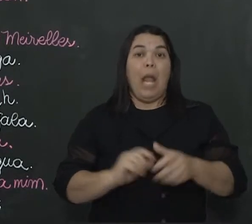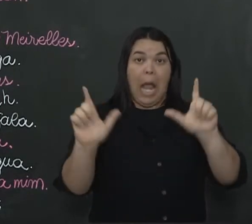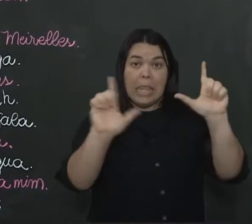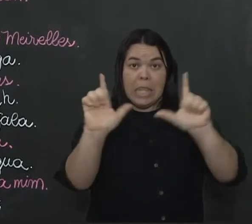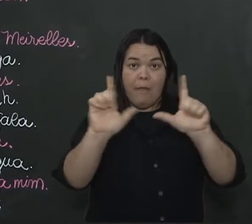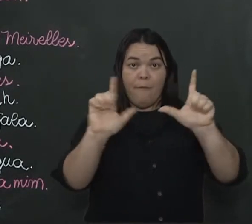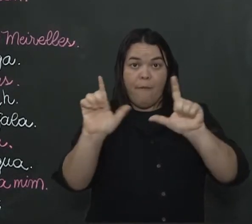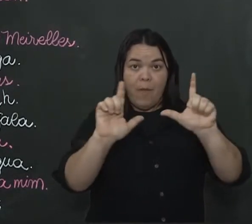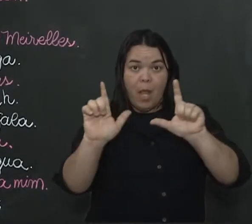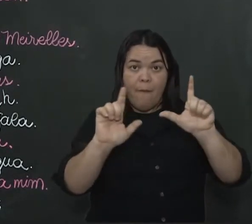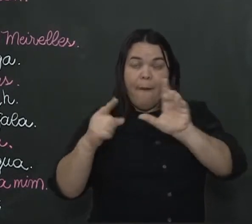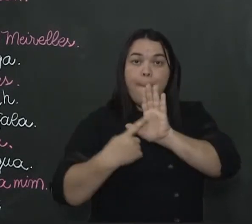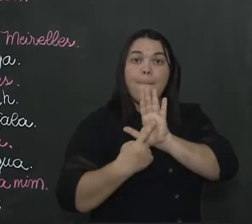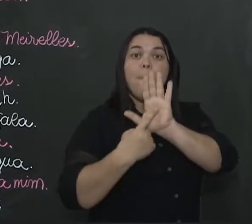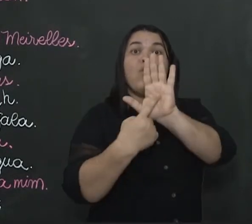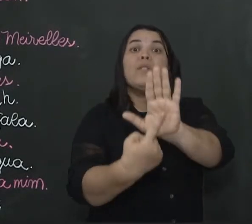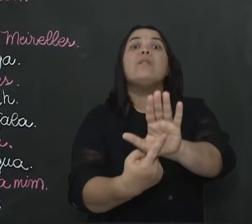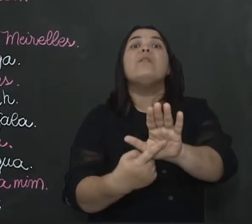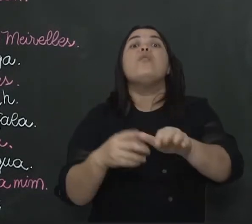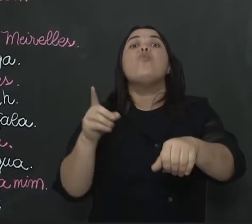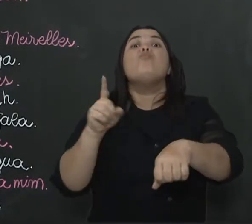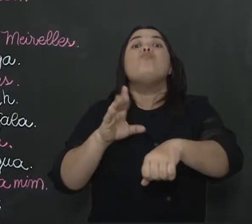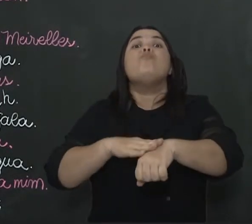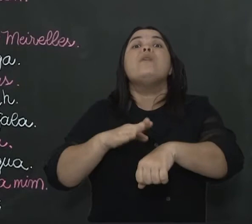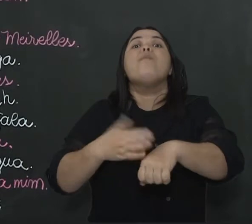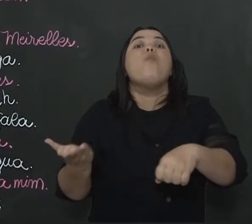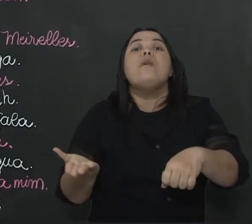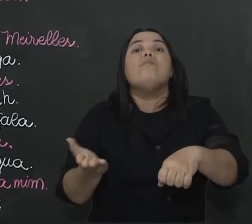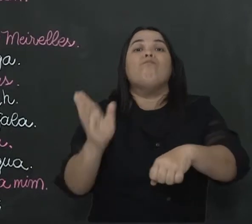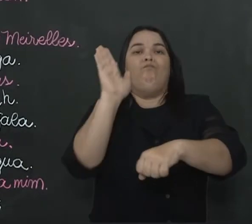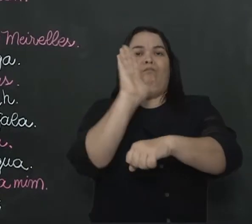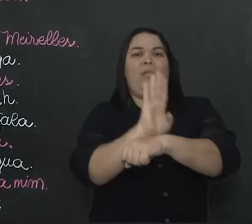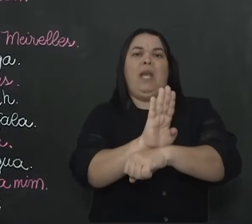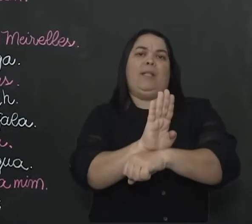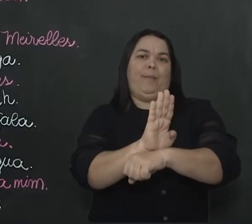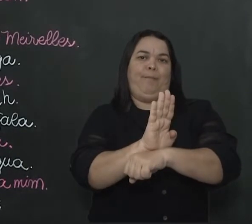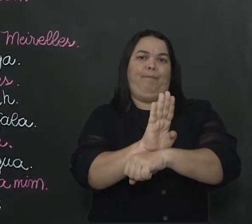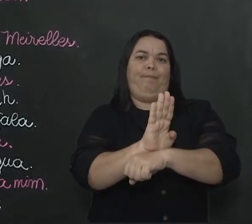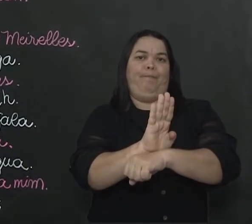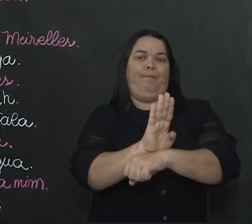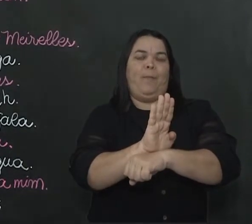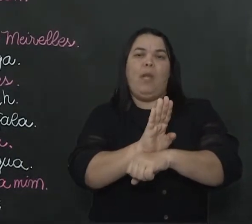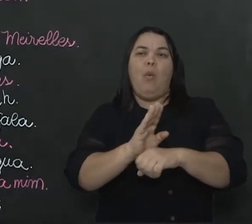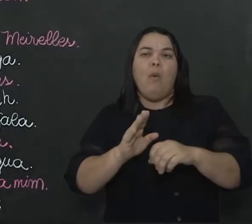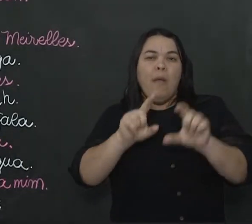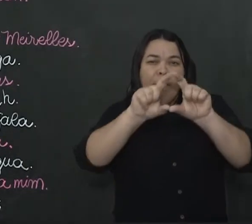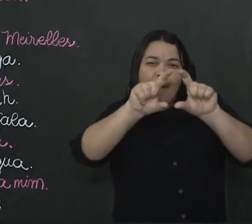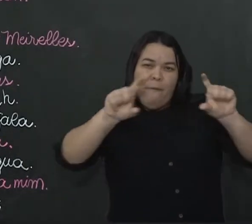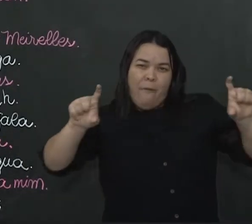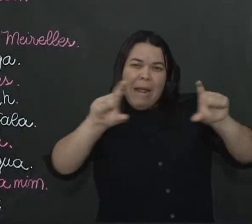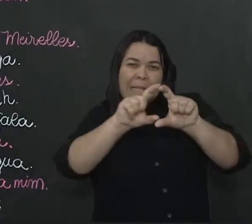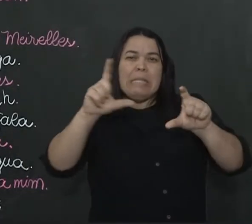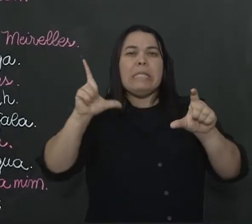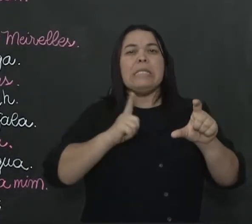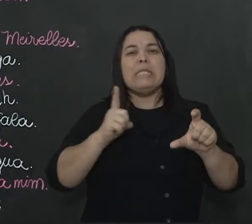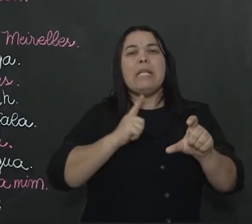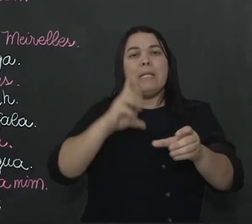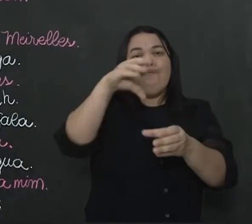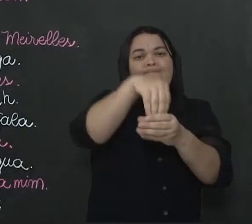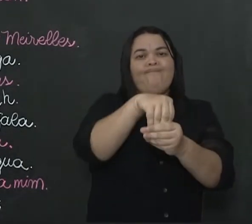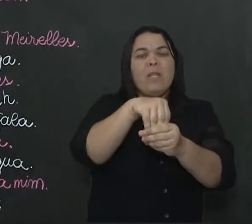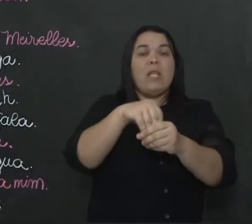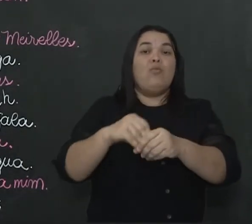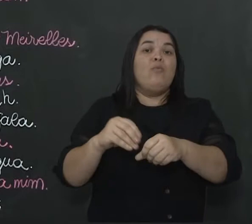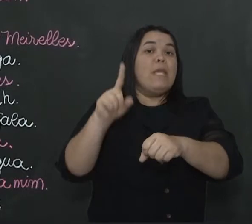tarde. Algumas expressões de tempo, tais como à tarde e à noite, são escritas com